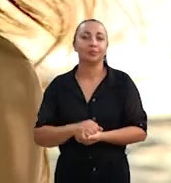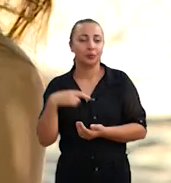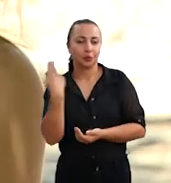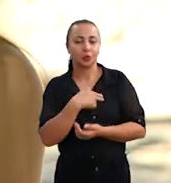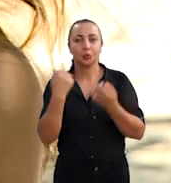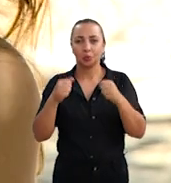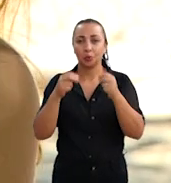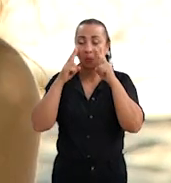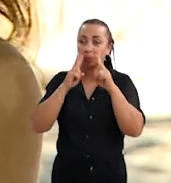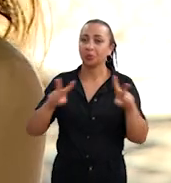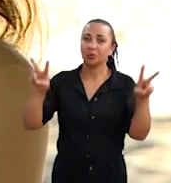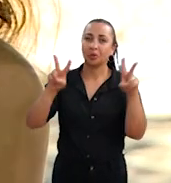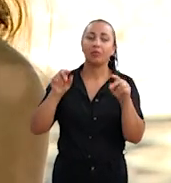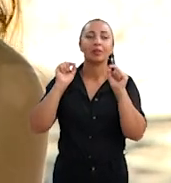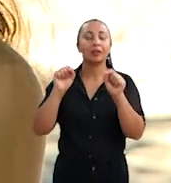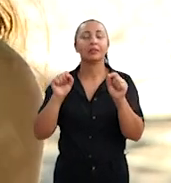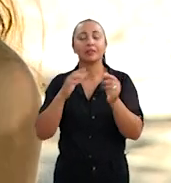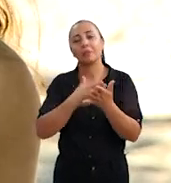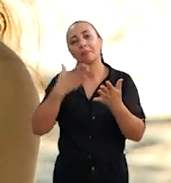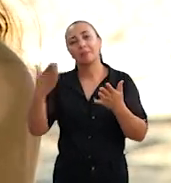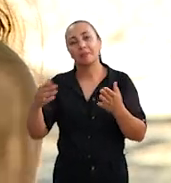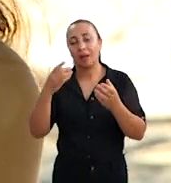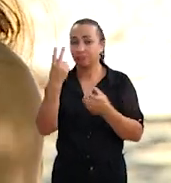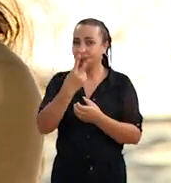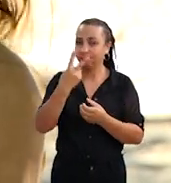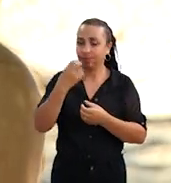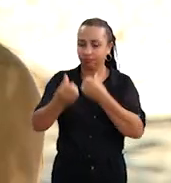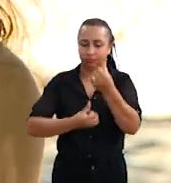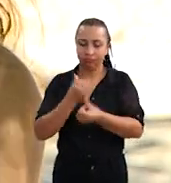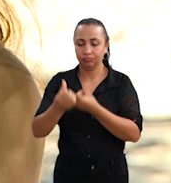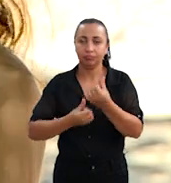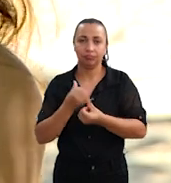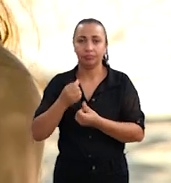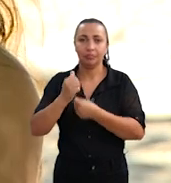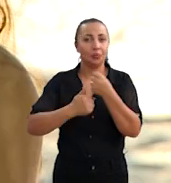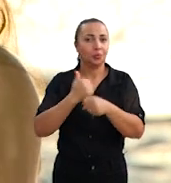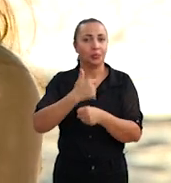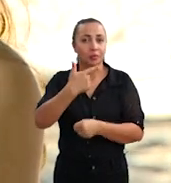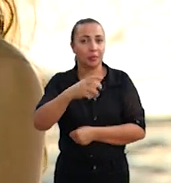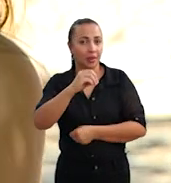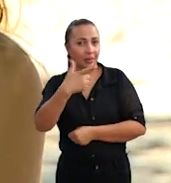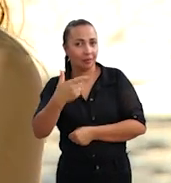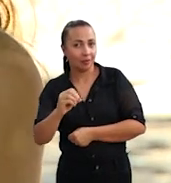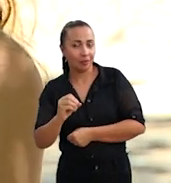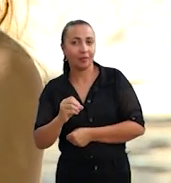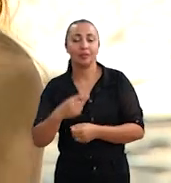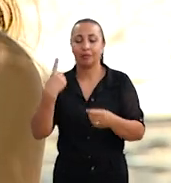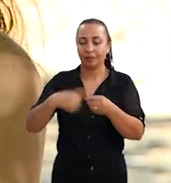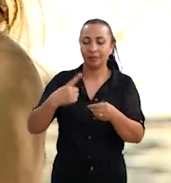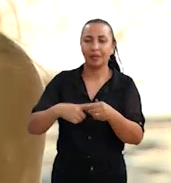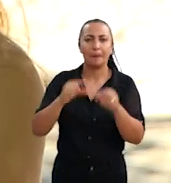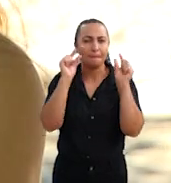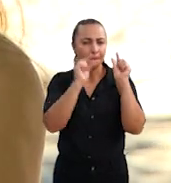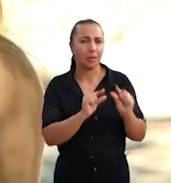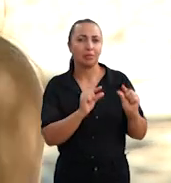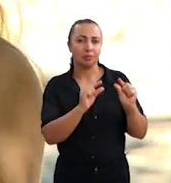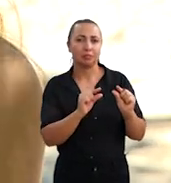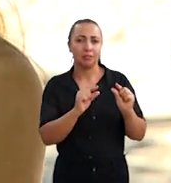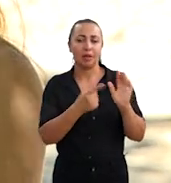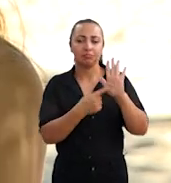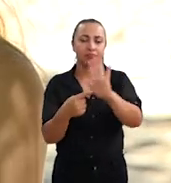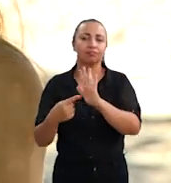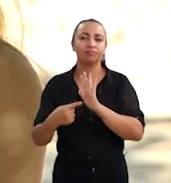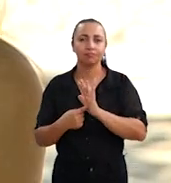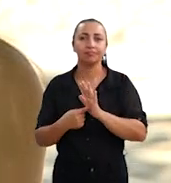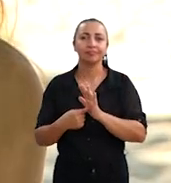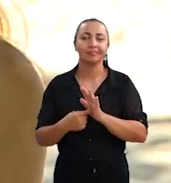E pudemos observar que, a partir do segundo semestre de 2020, as pequenas